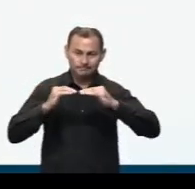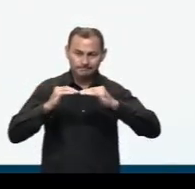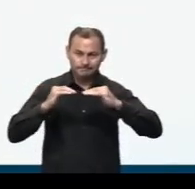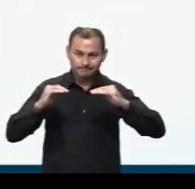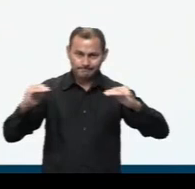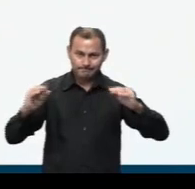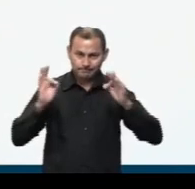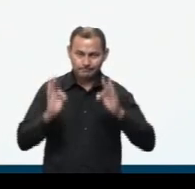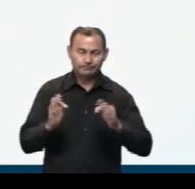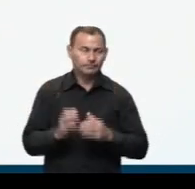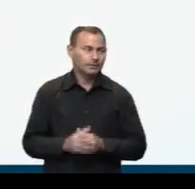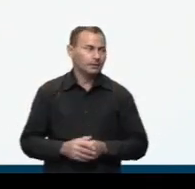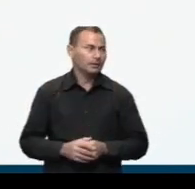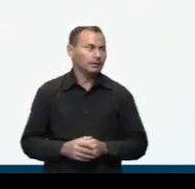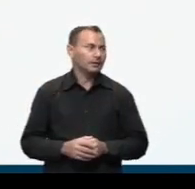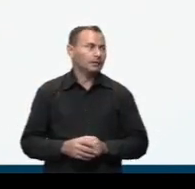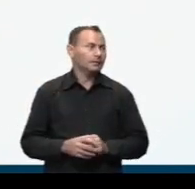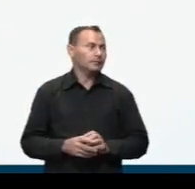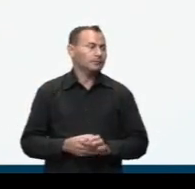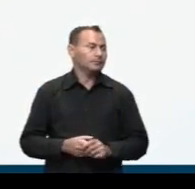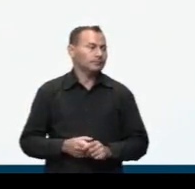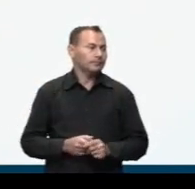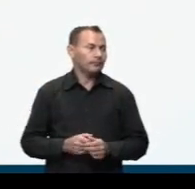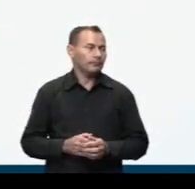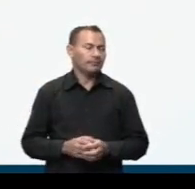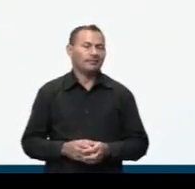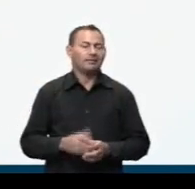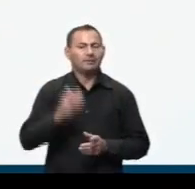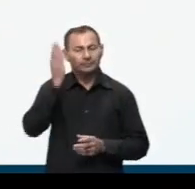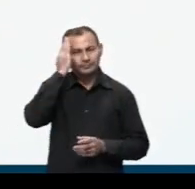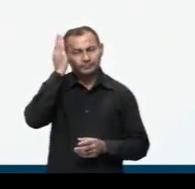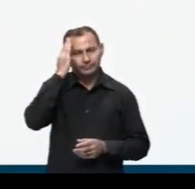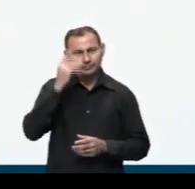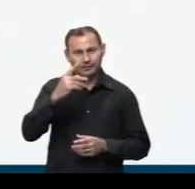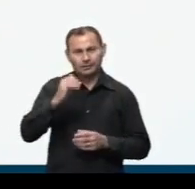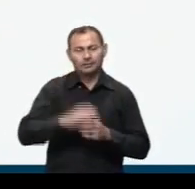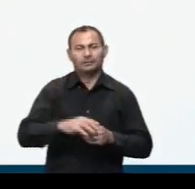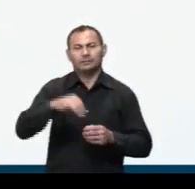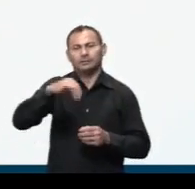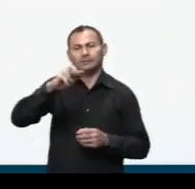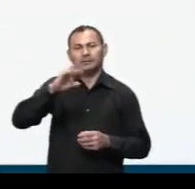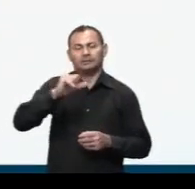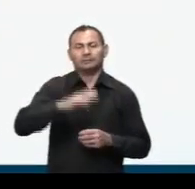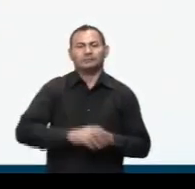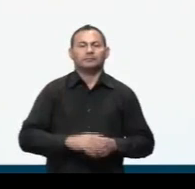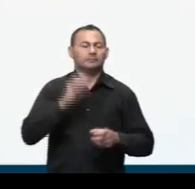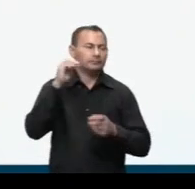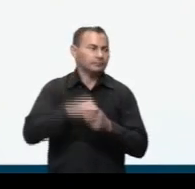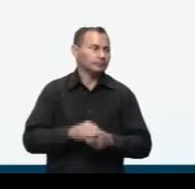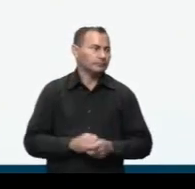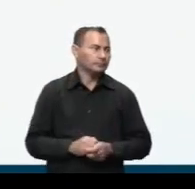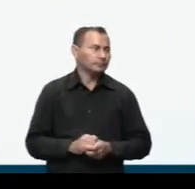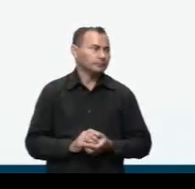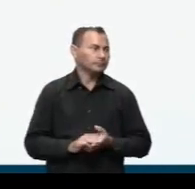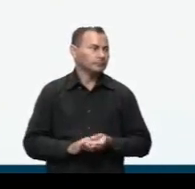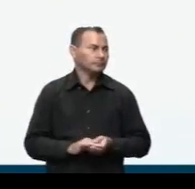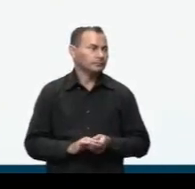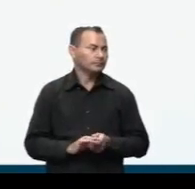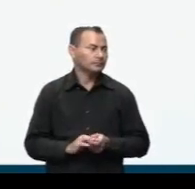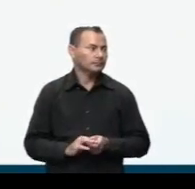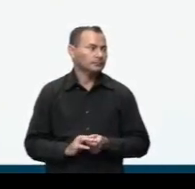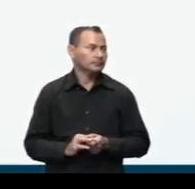marcação e bate a tabeira aqui. Então, sabendo que esse ponto está nivelado, a gente coloca uma tabeira aqui,